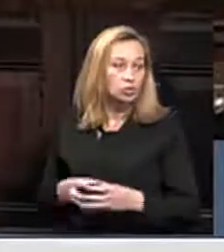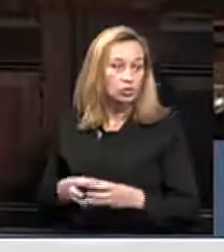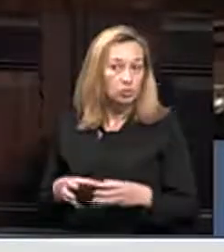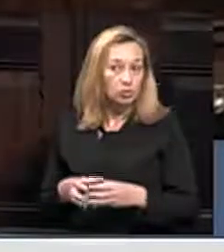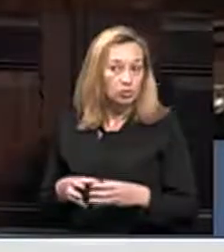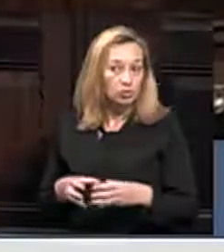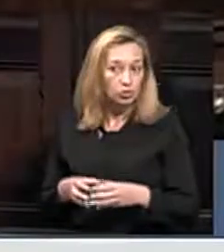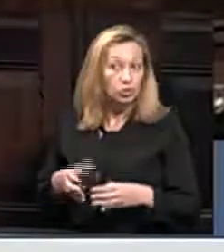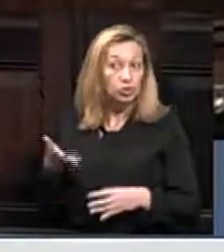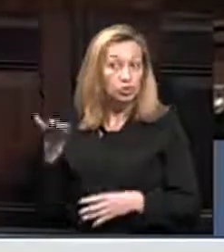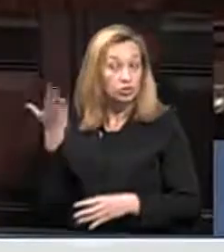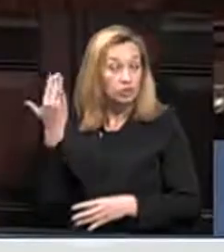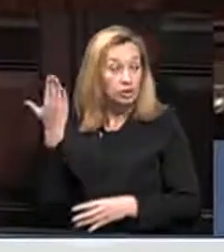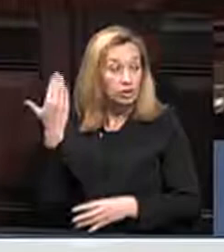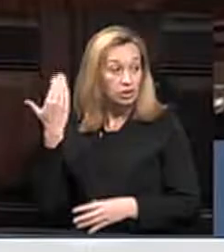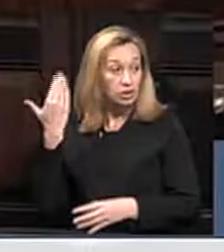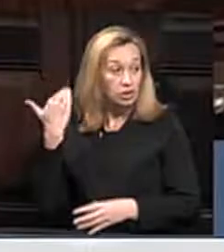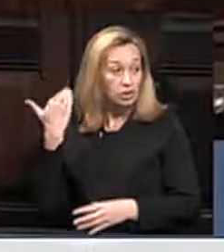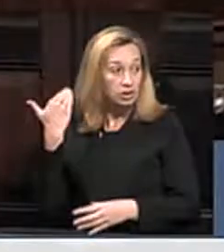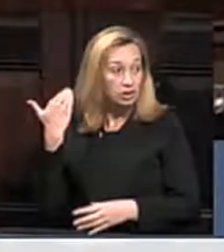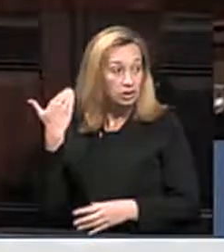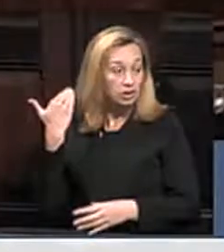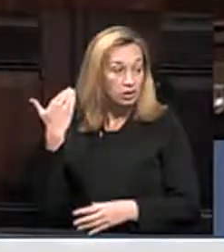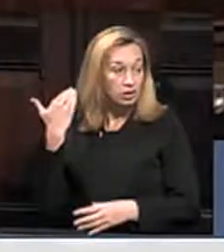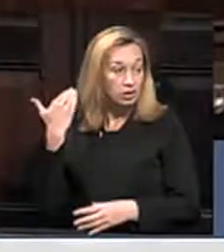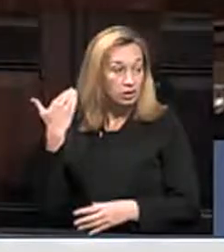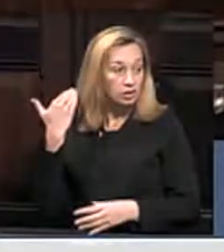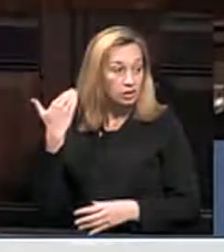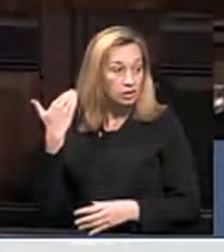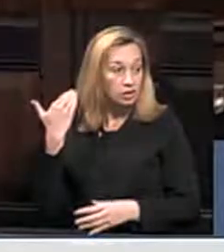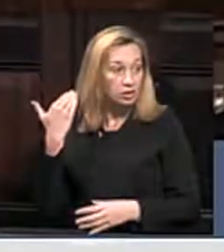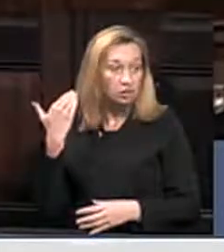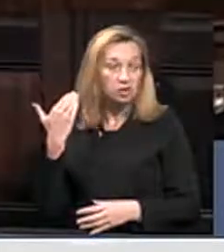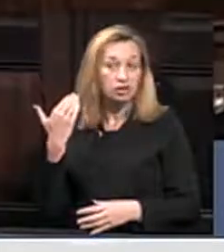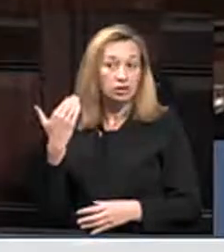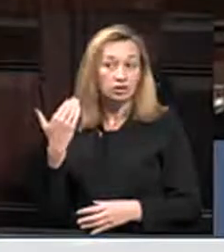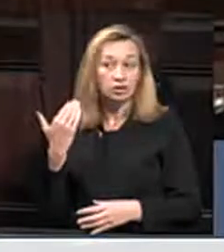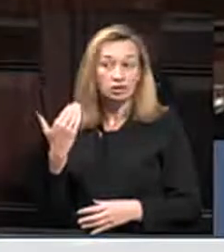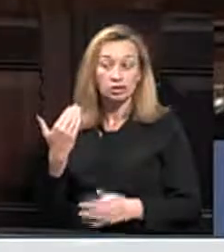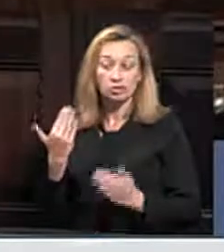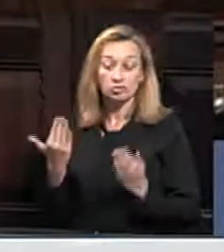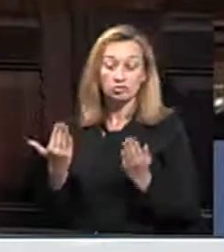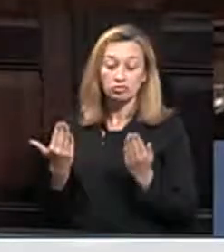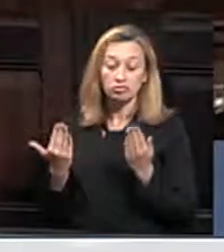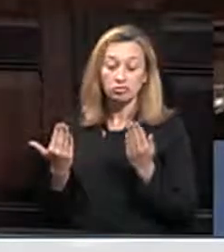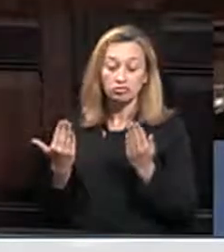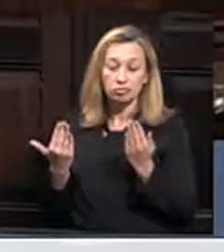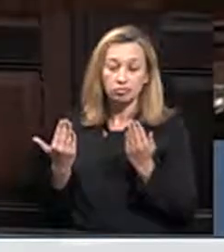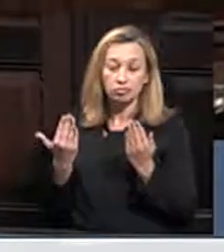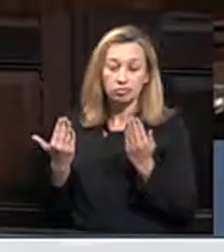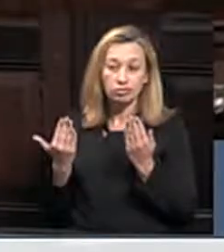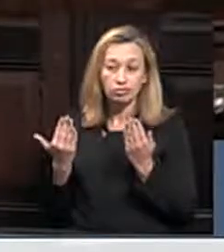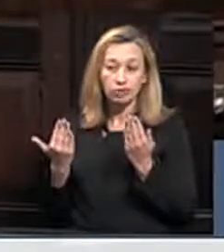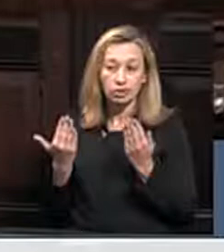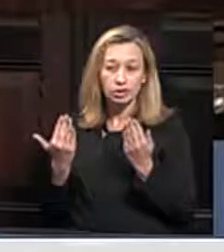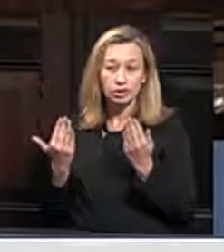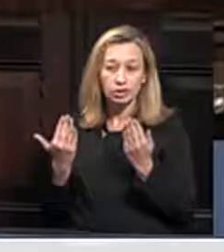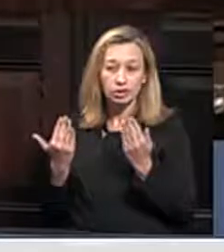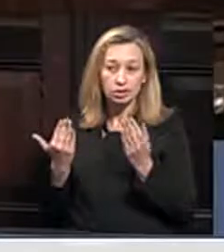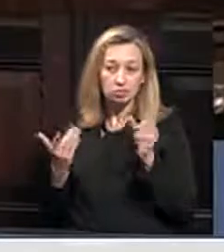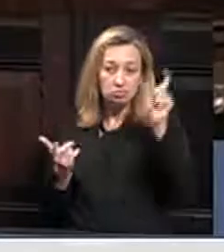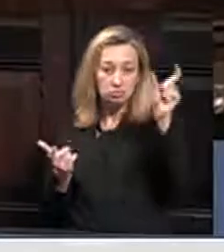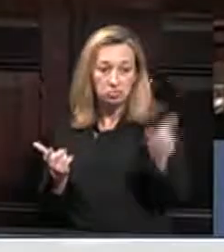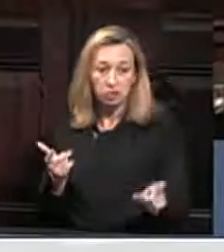época, estava sob grande desconfiança. Esse quinteto, composto